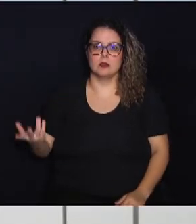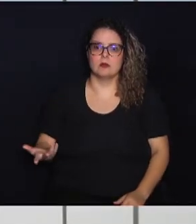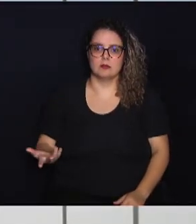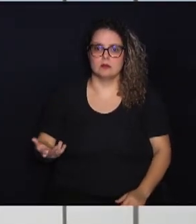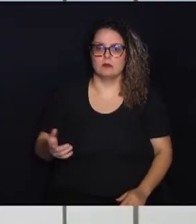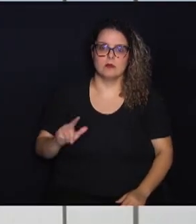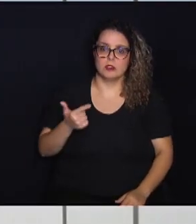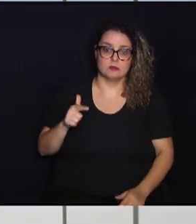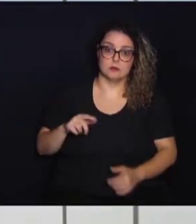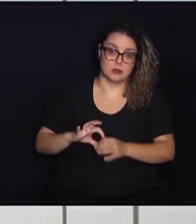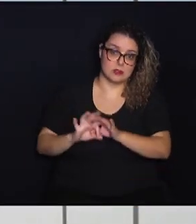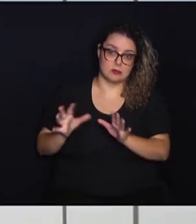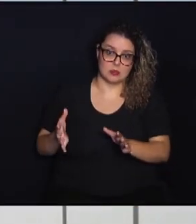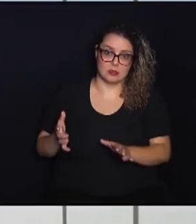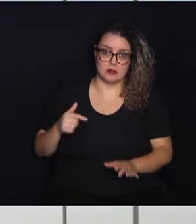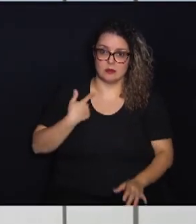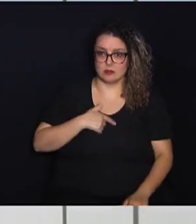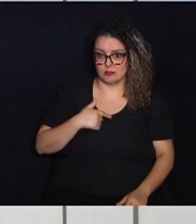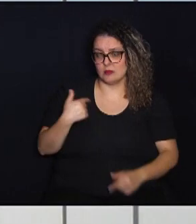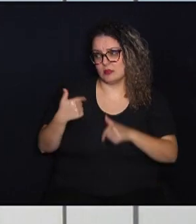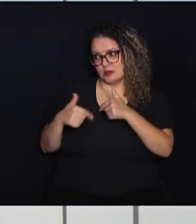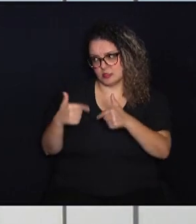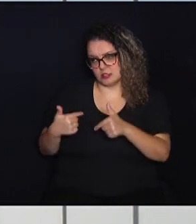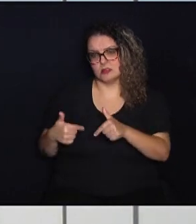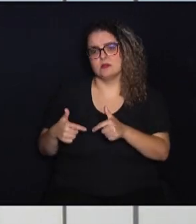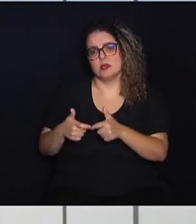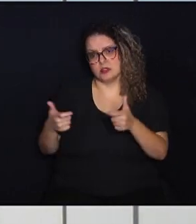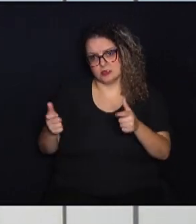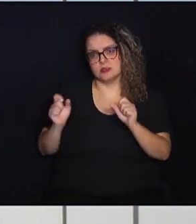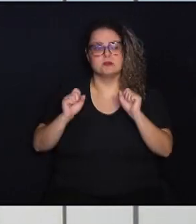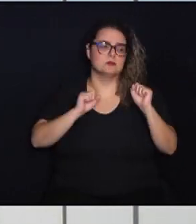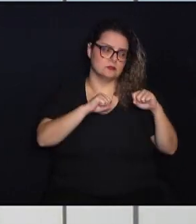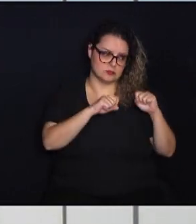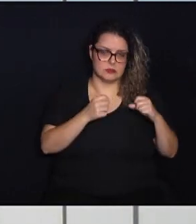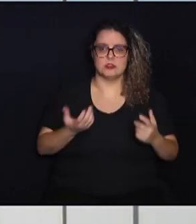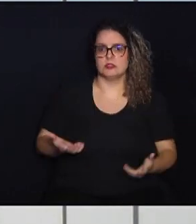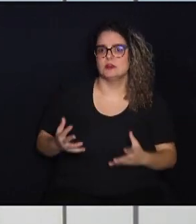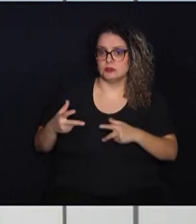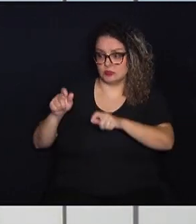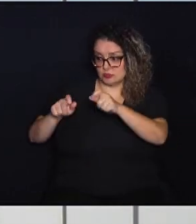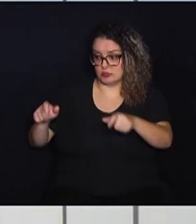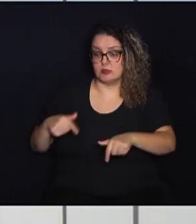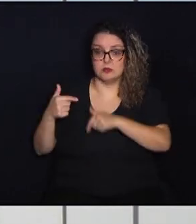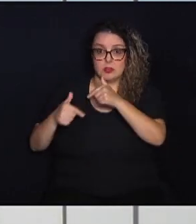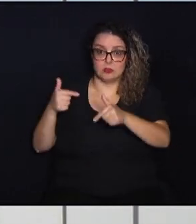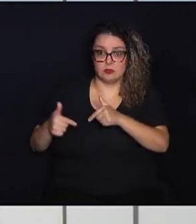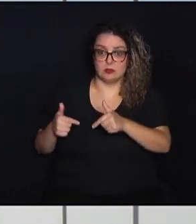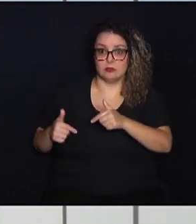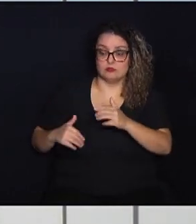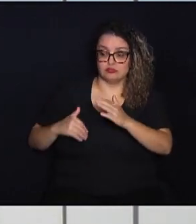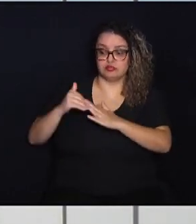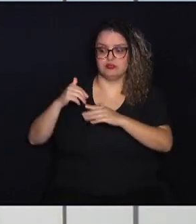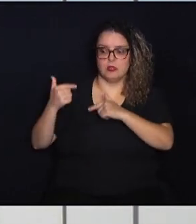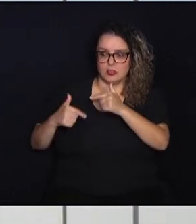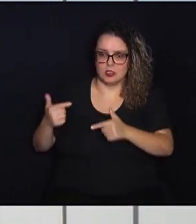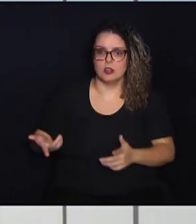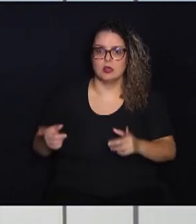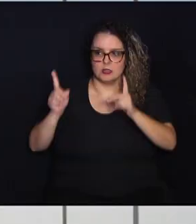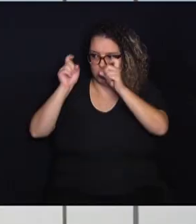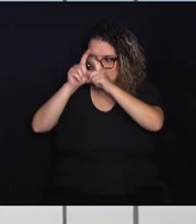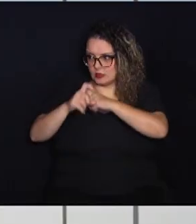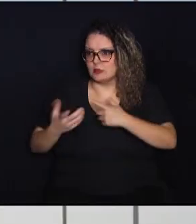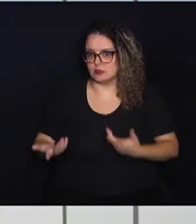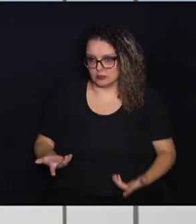a mãe não está disponível. A gente tem trabalhado muito, né? Todas as pessoas estão assoberbadas de trabalho e de